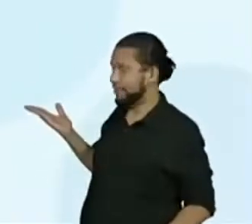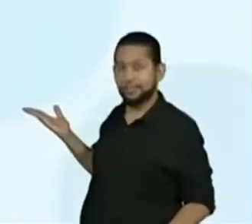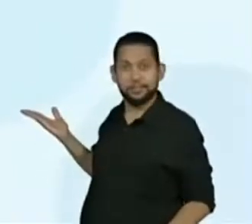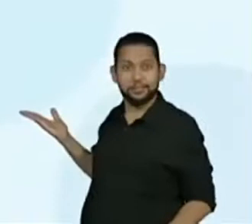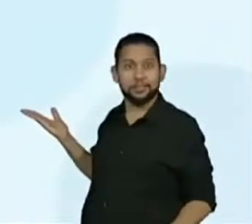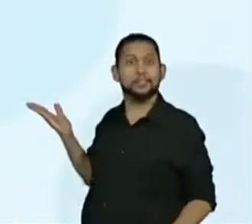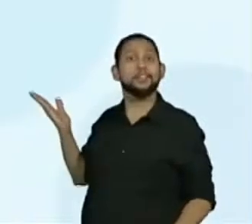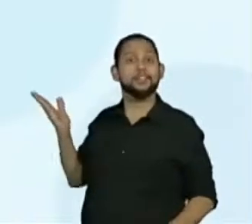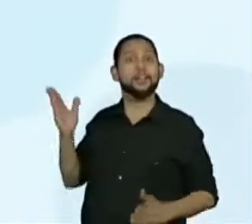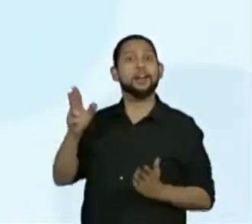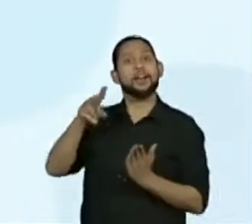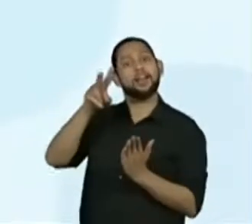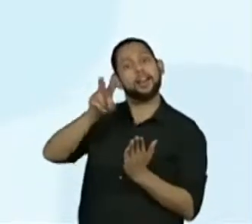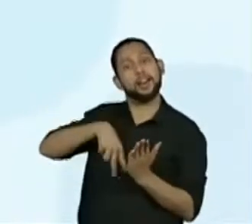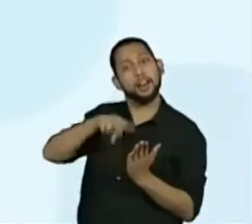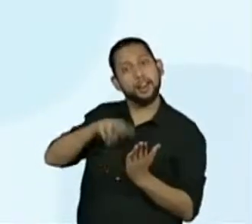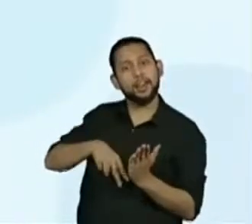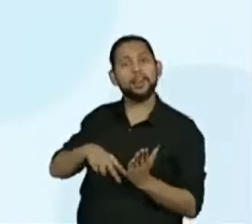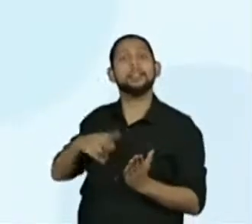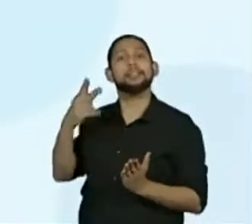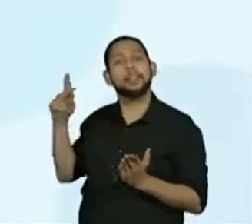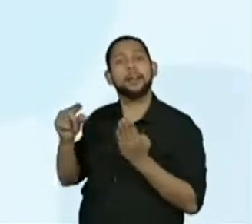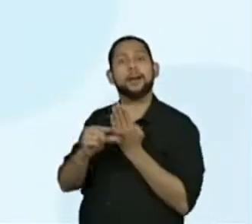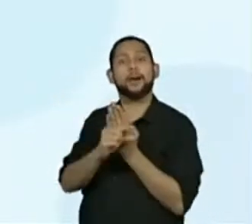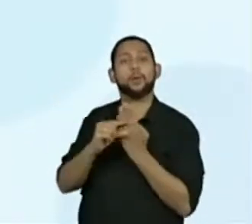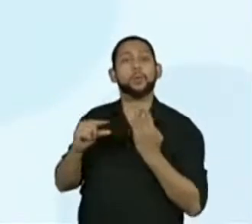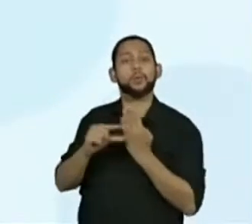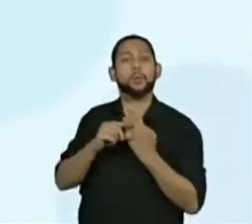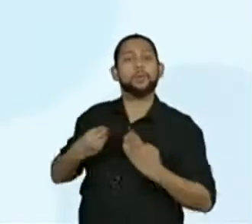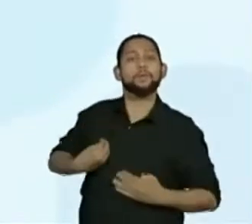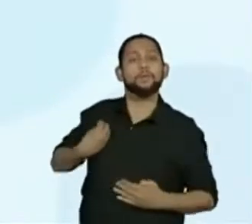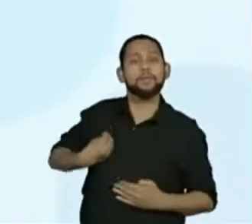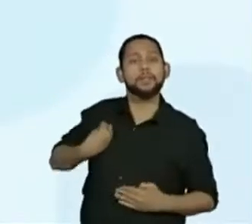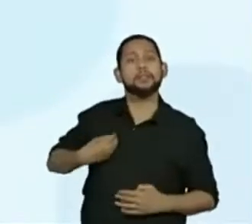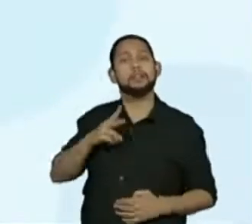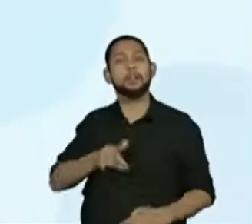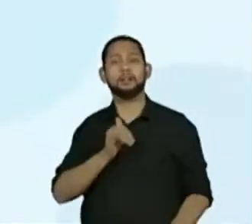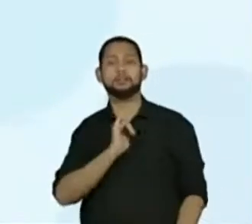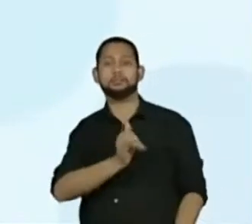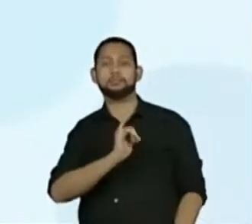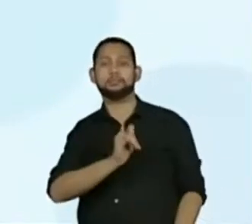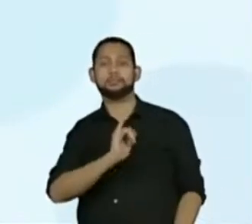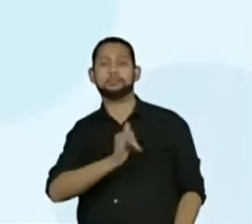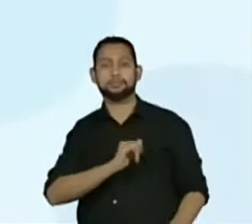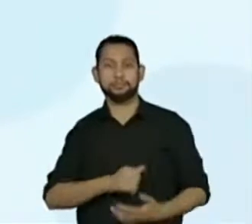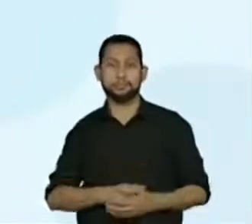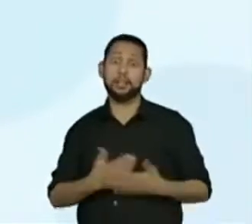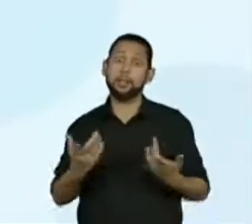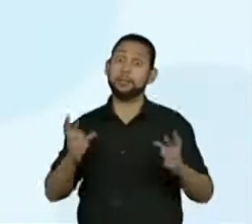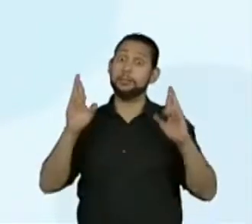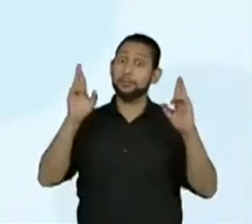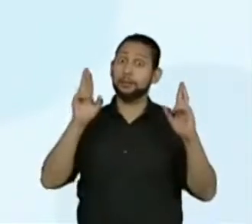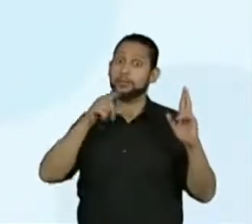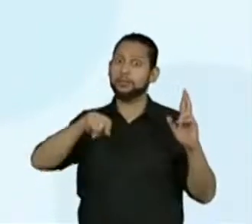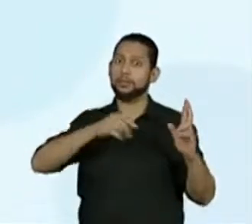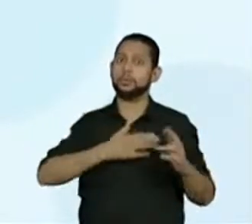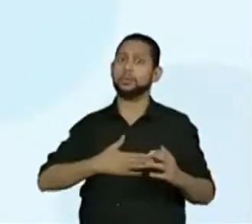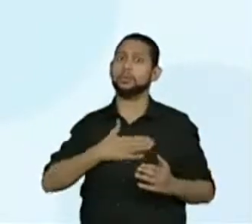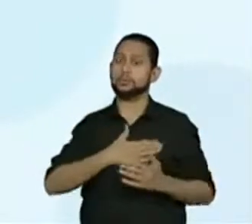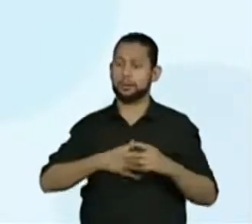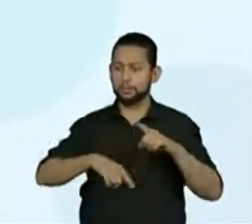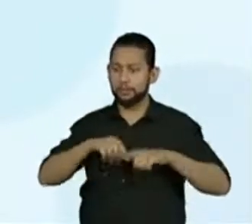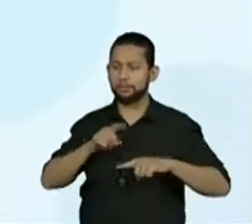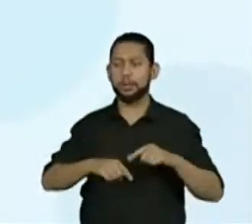a todos leram e as biografias dos autores selecionados eu espero que vocês Curtam o